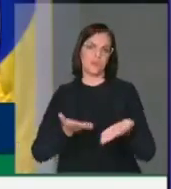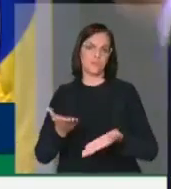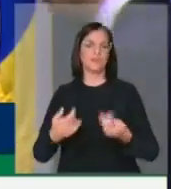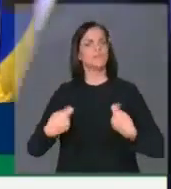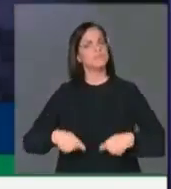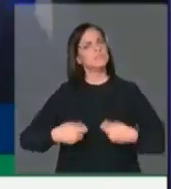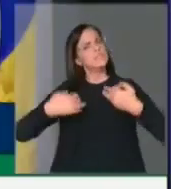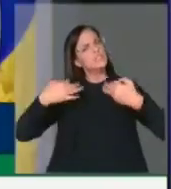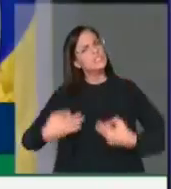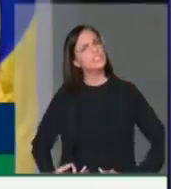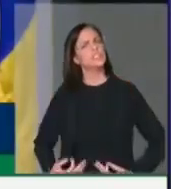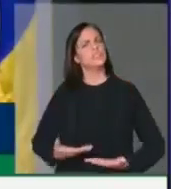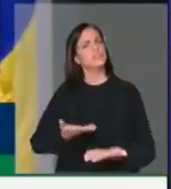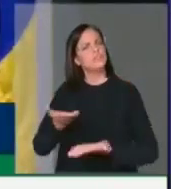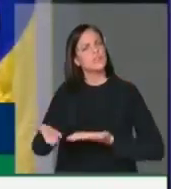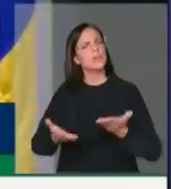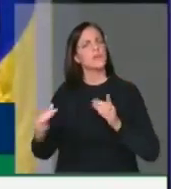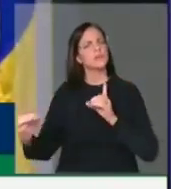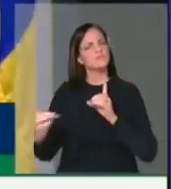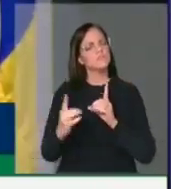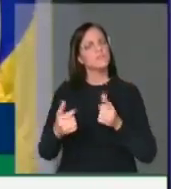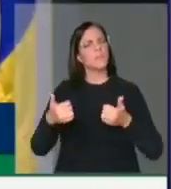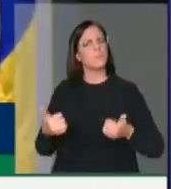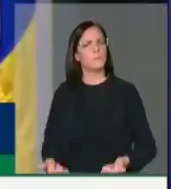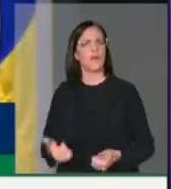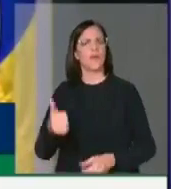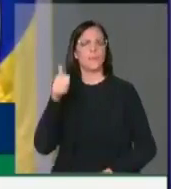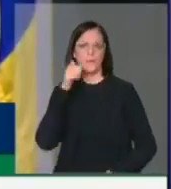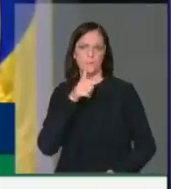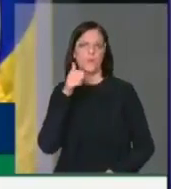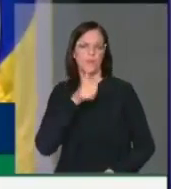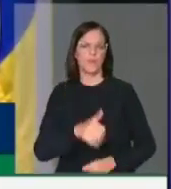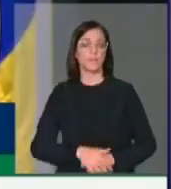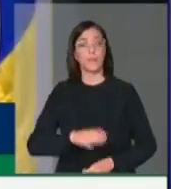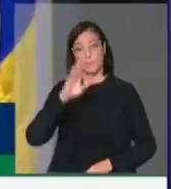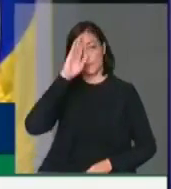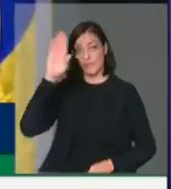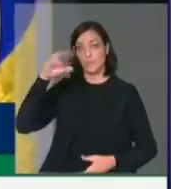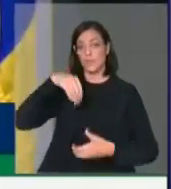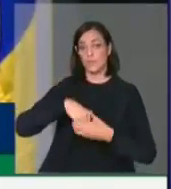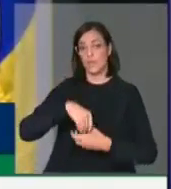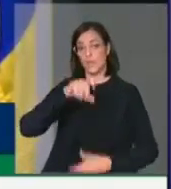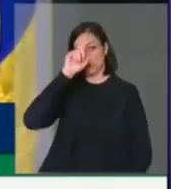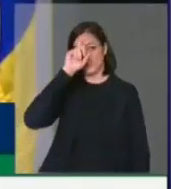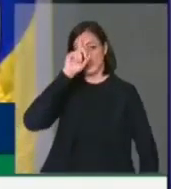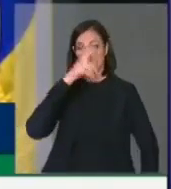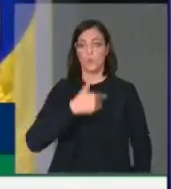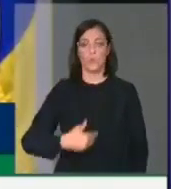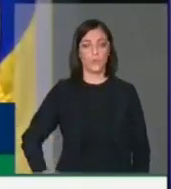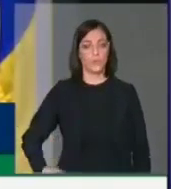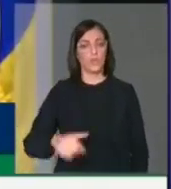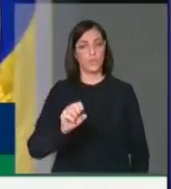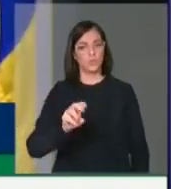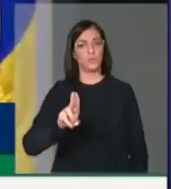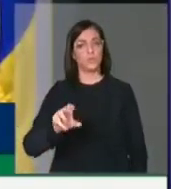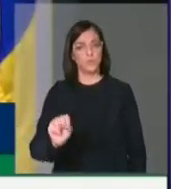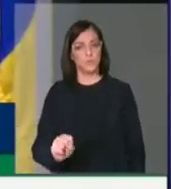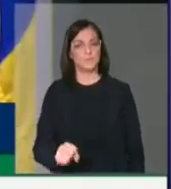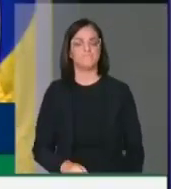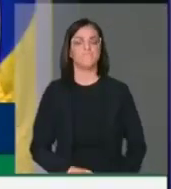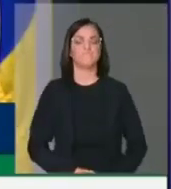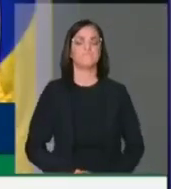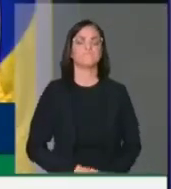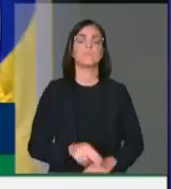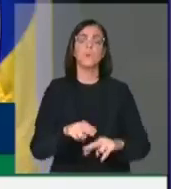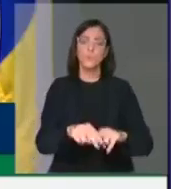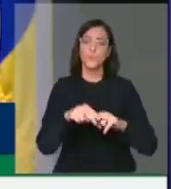atendimento digno e de qualidade para essas mulheres, principalmente no SUS. É por isso que apresentei esse projeto